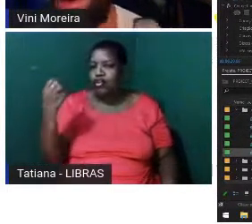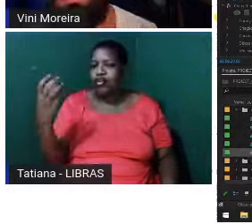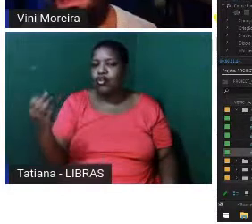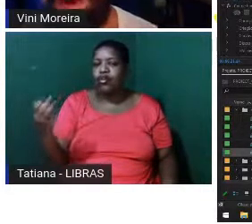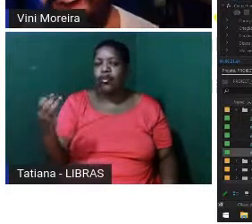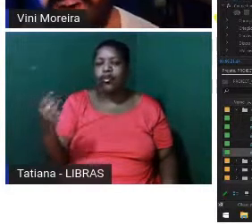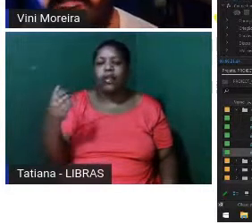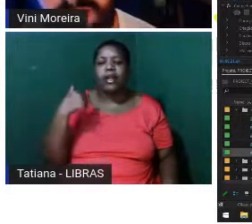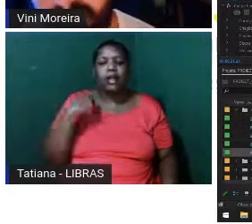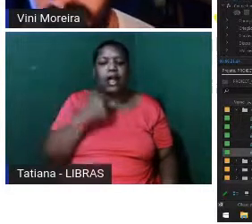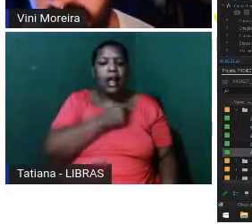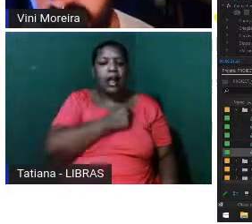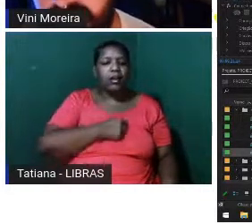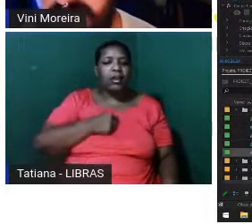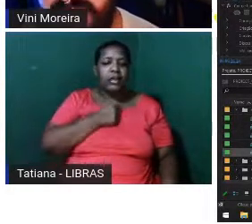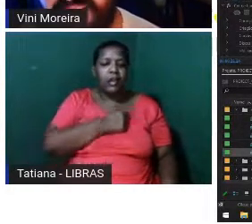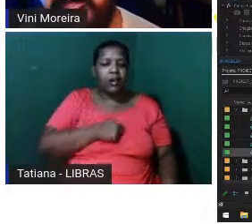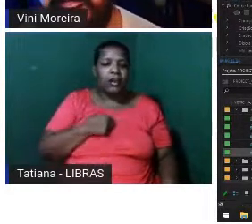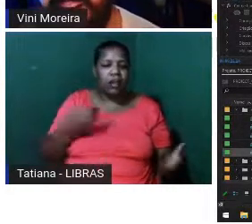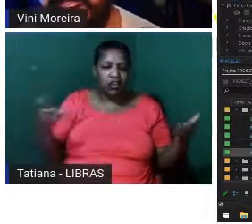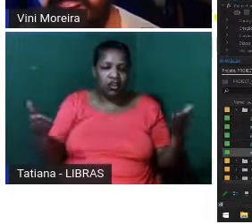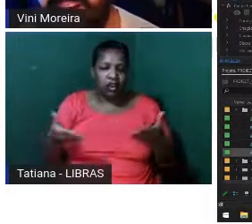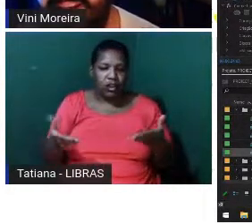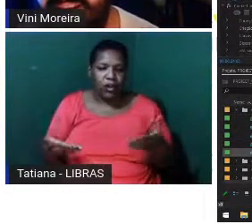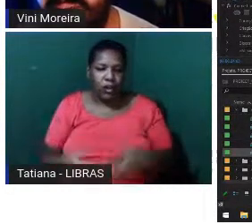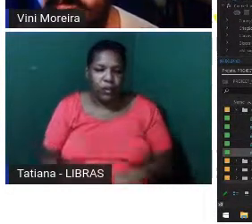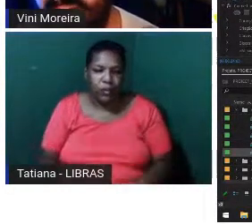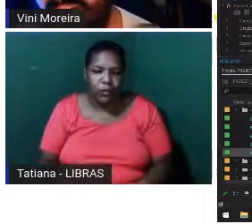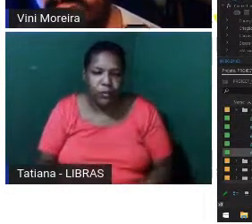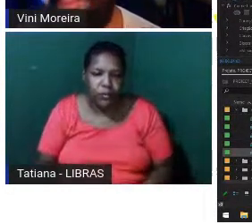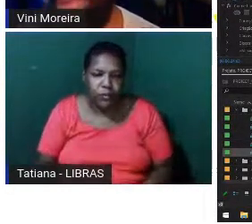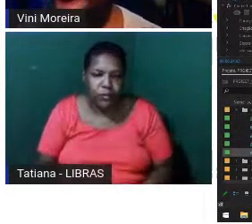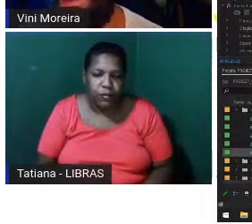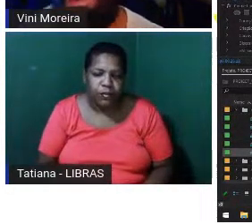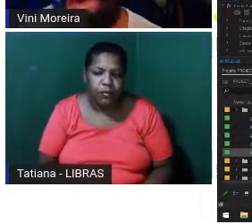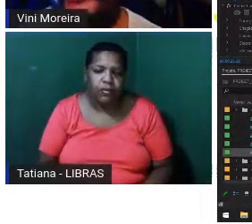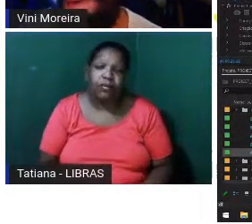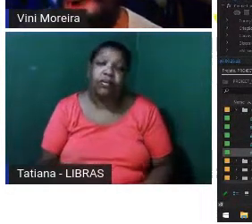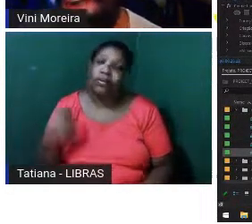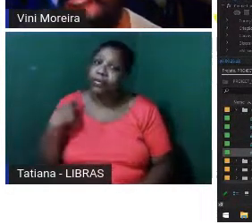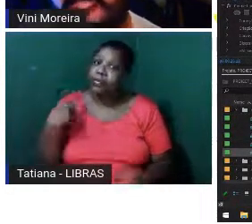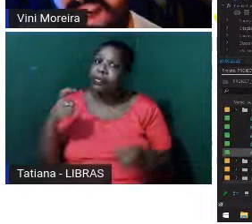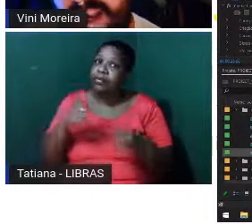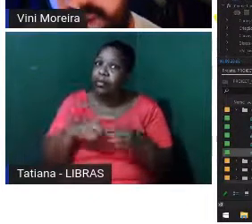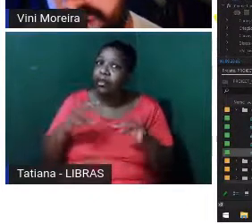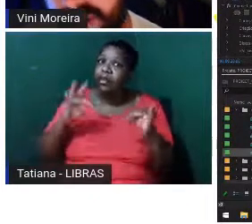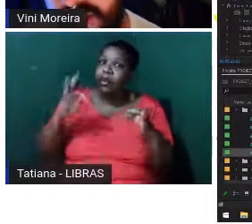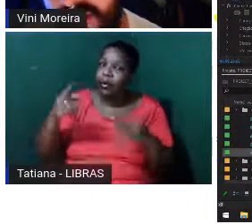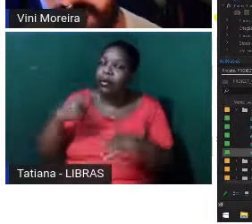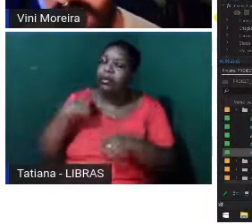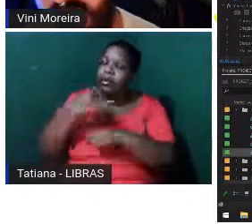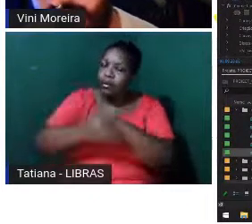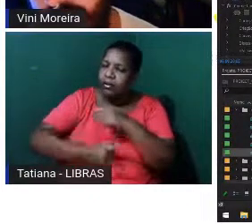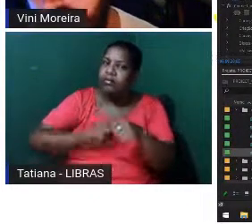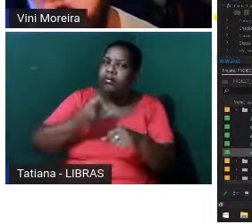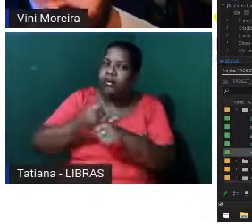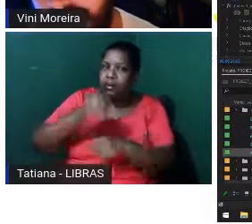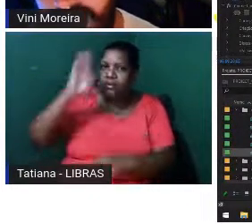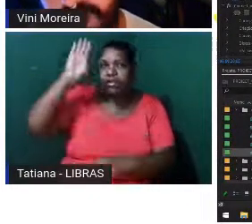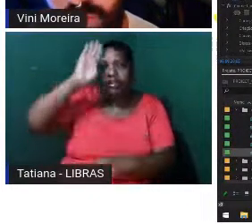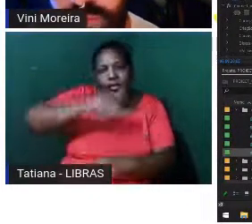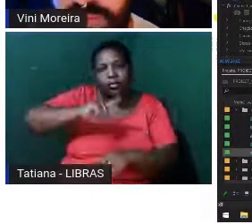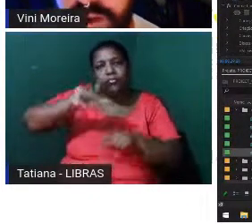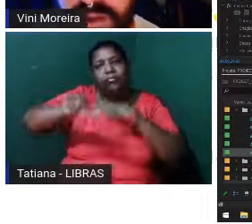e tá com saudade agora bom e voltando para aqui todas as imagens da internet e eu já